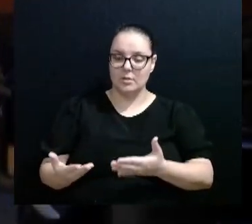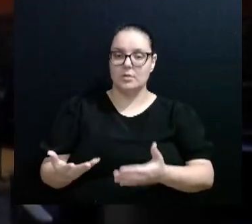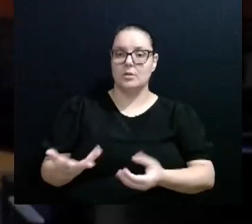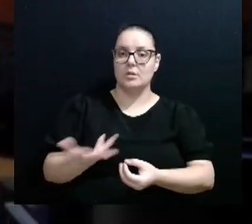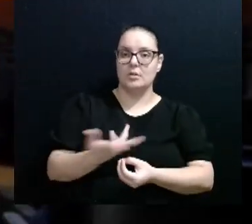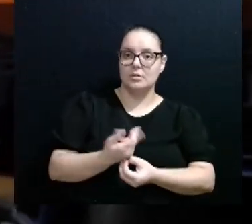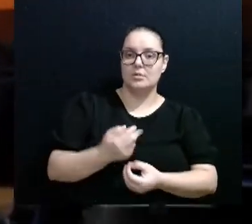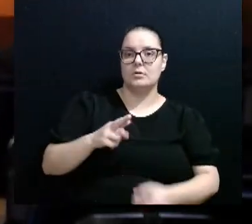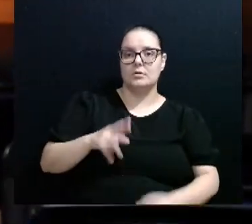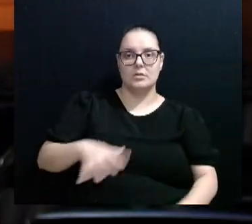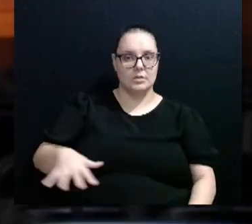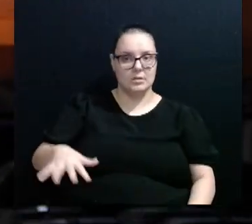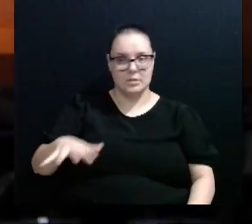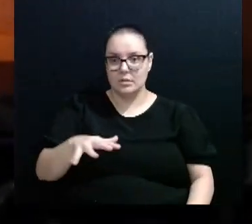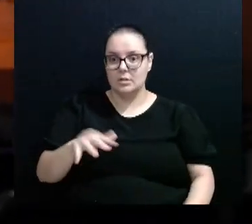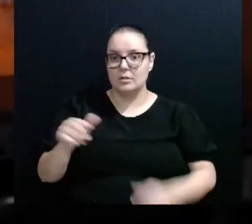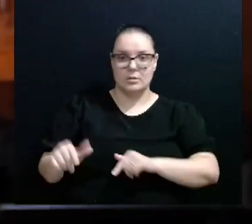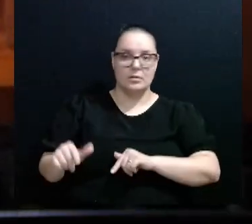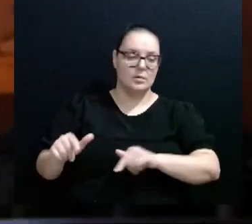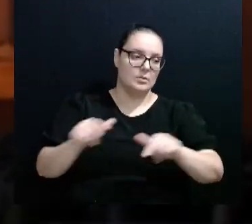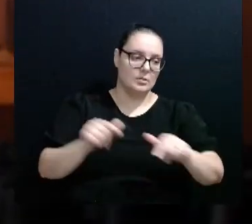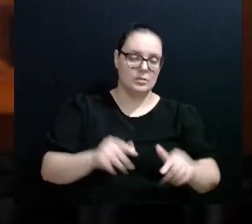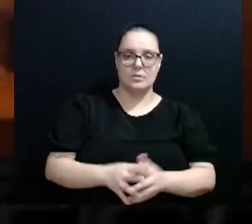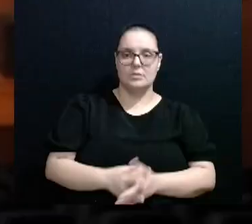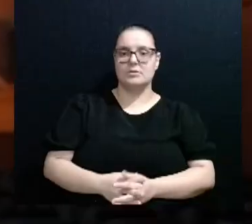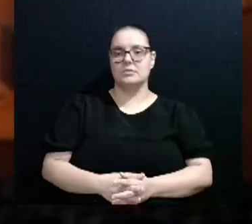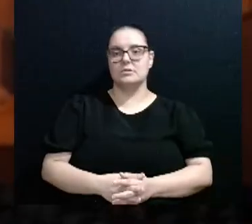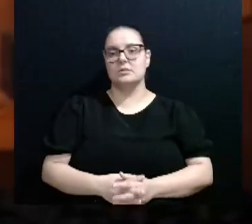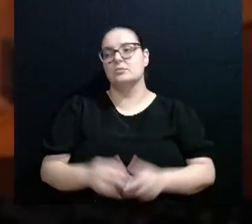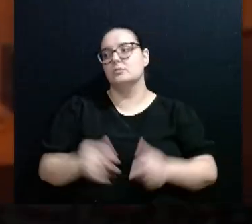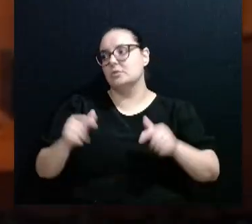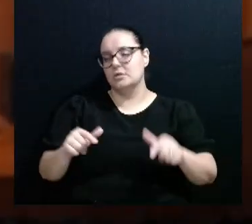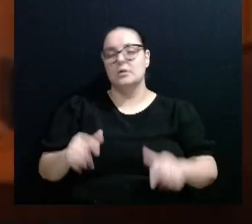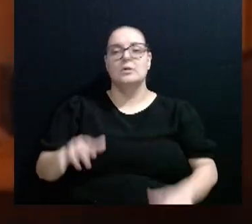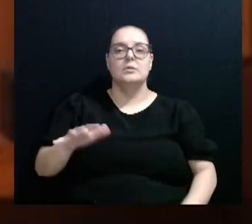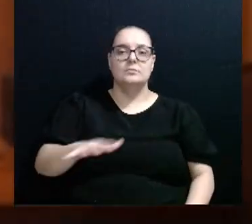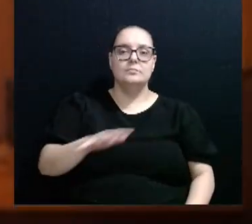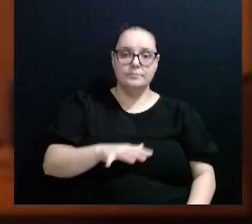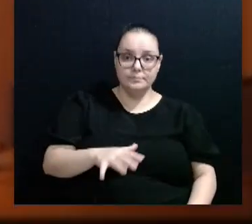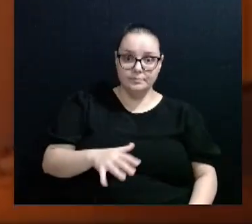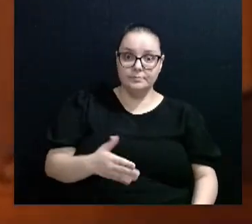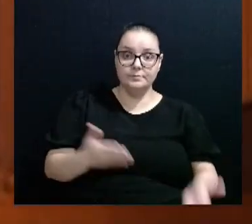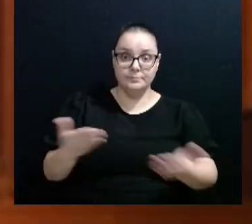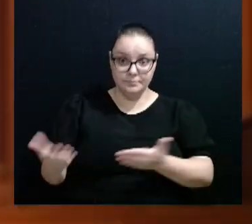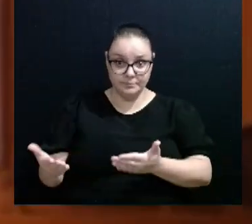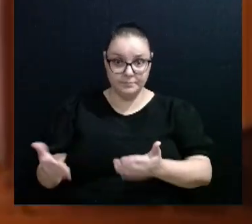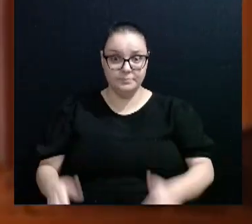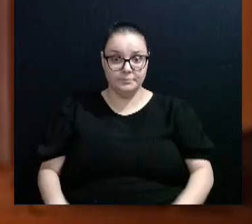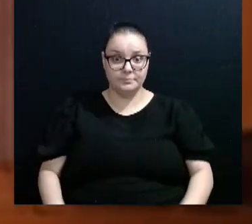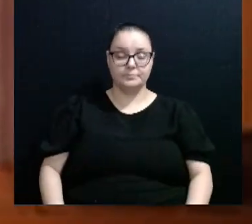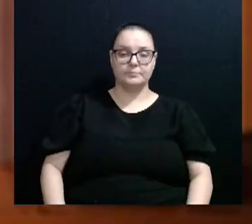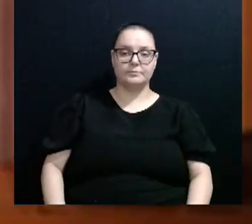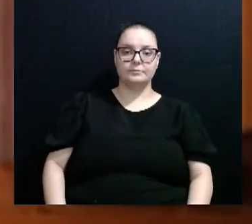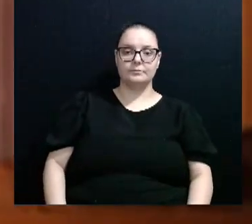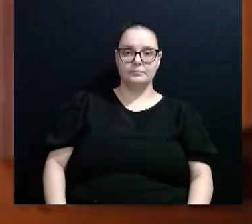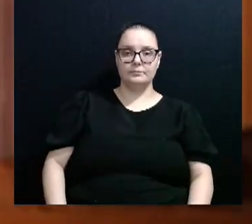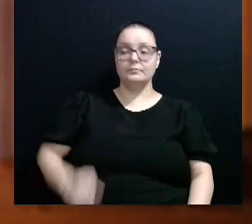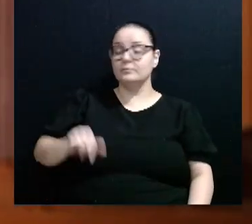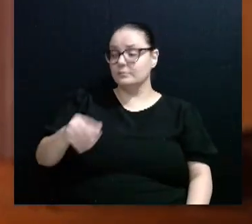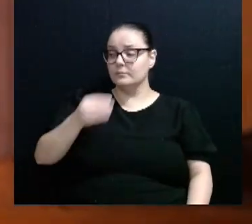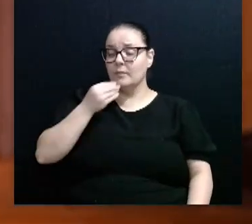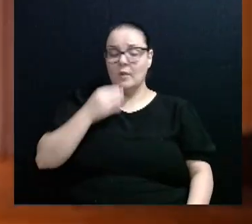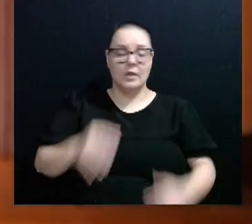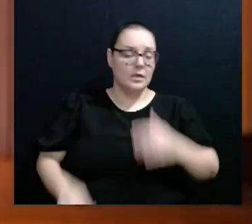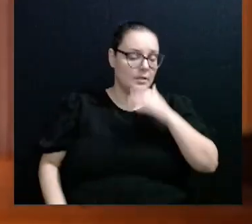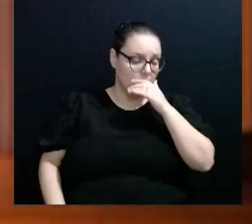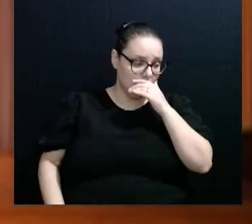artistas locais, tenham um espaço, tenham uma casa para apresentar, e também oportuniza que pessoas que não